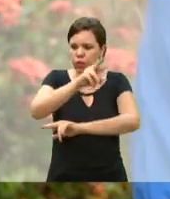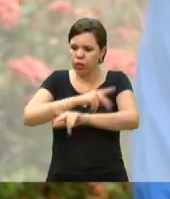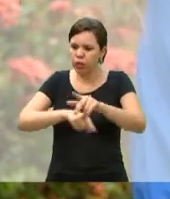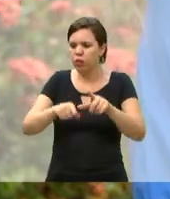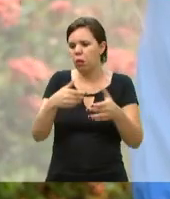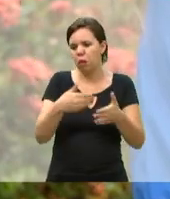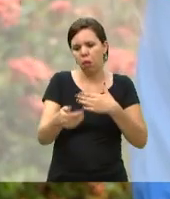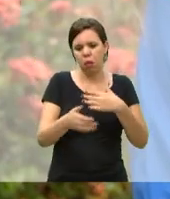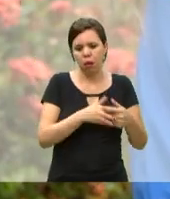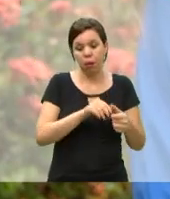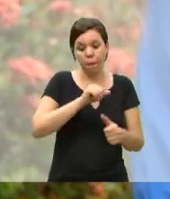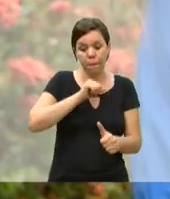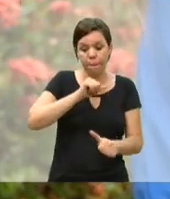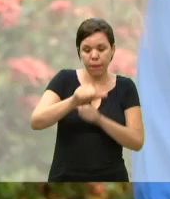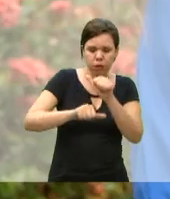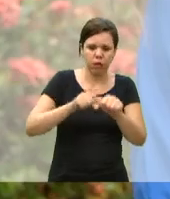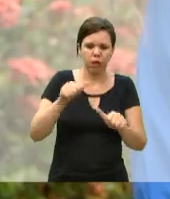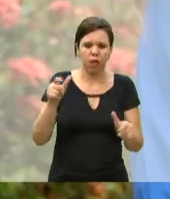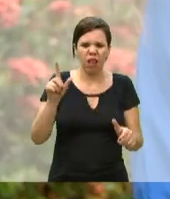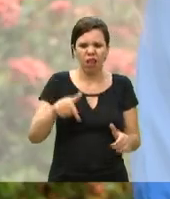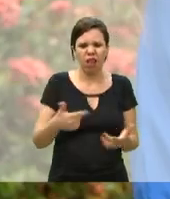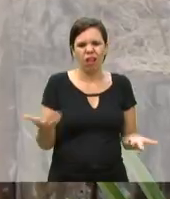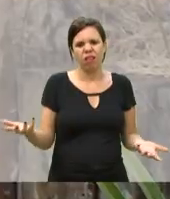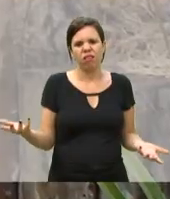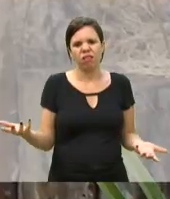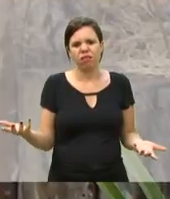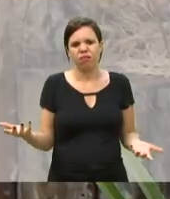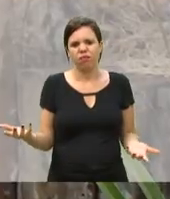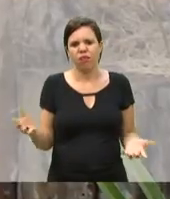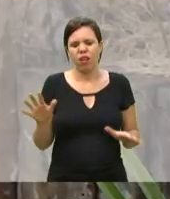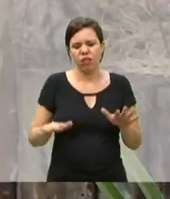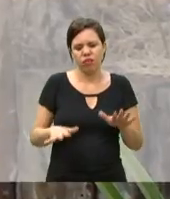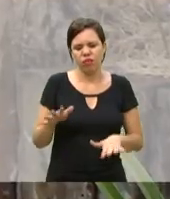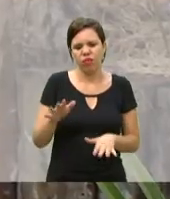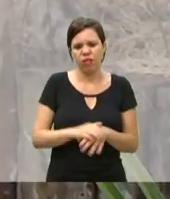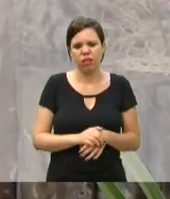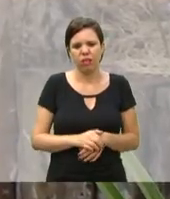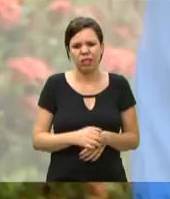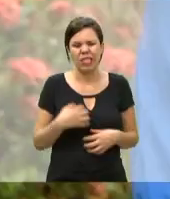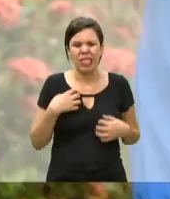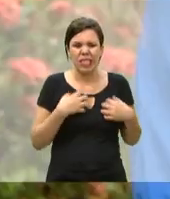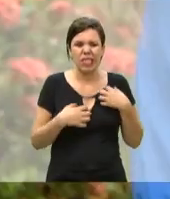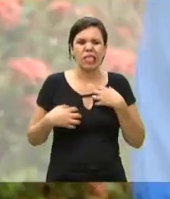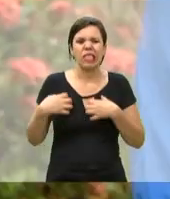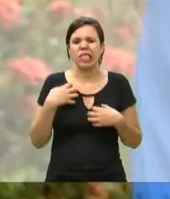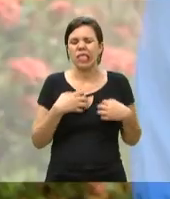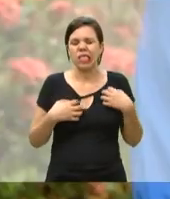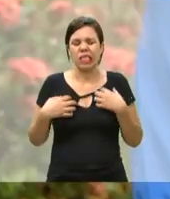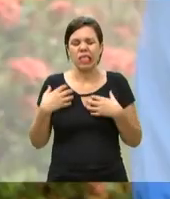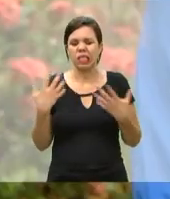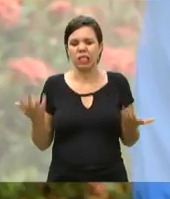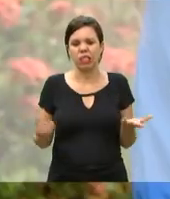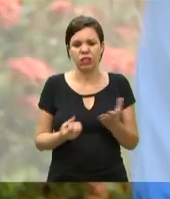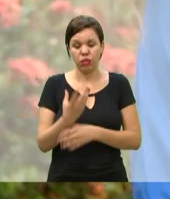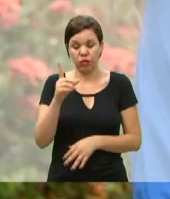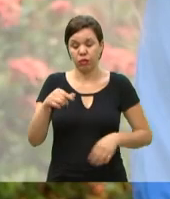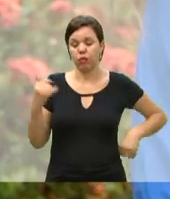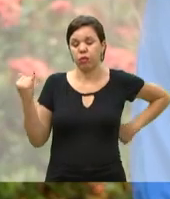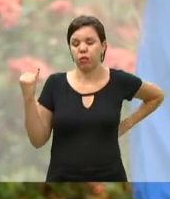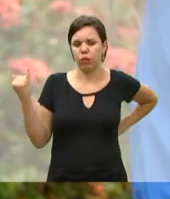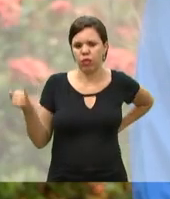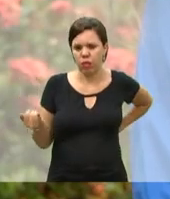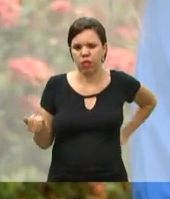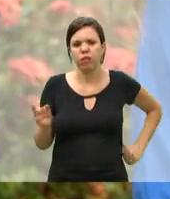ou qualquer mudança é motivo, muitas vezes, para uma crise. Né? Então, a